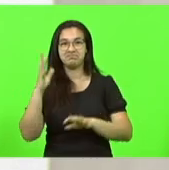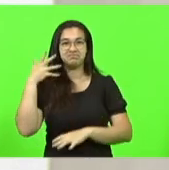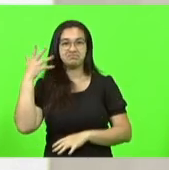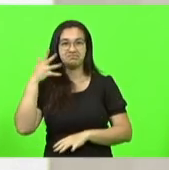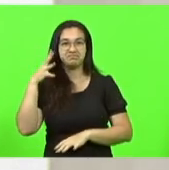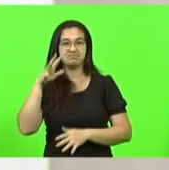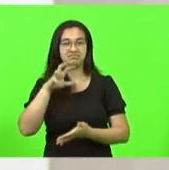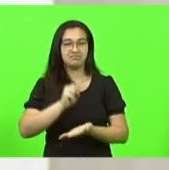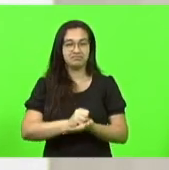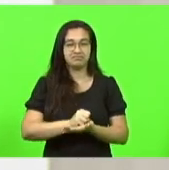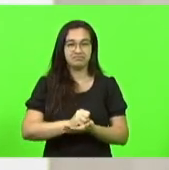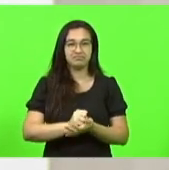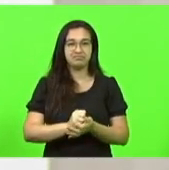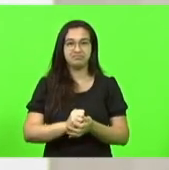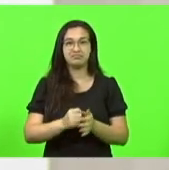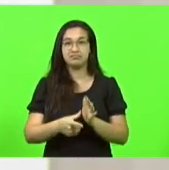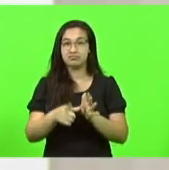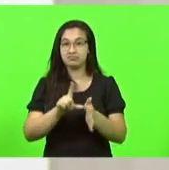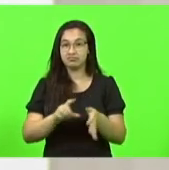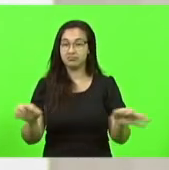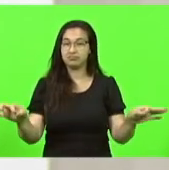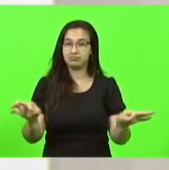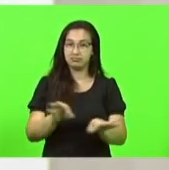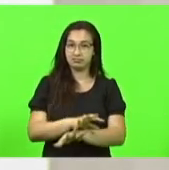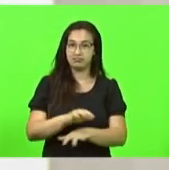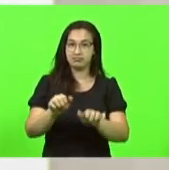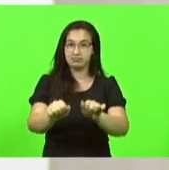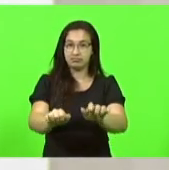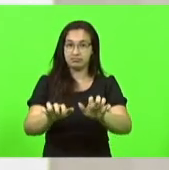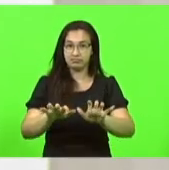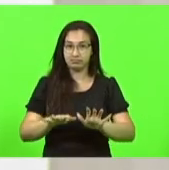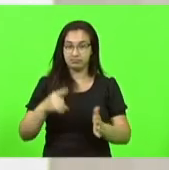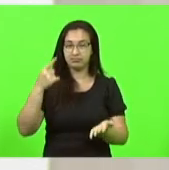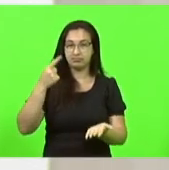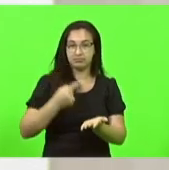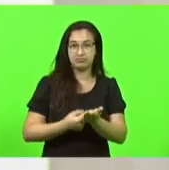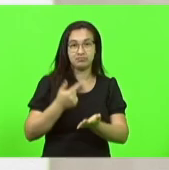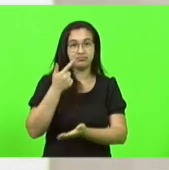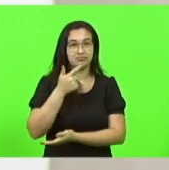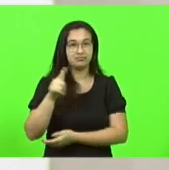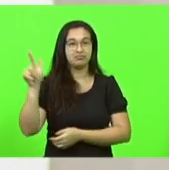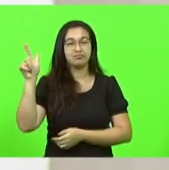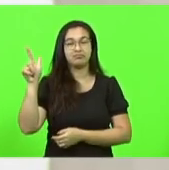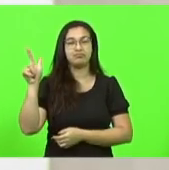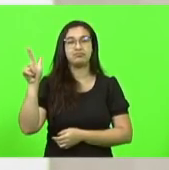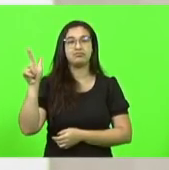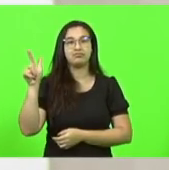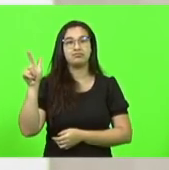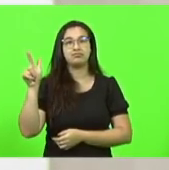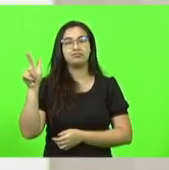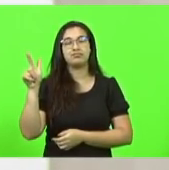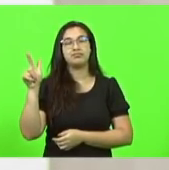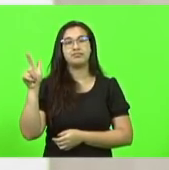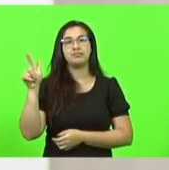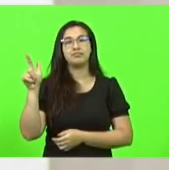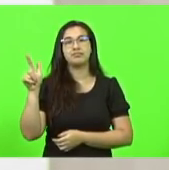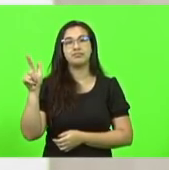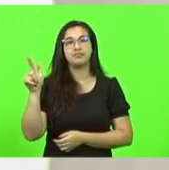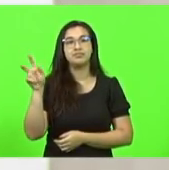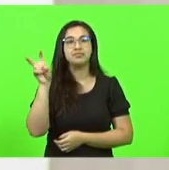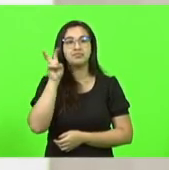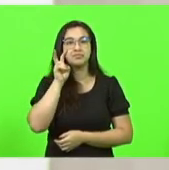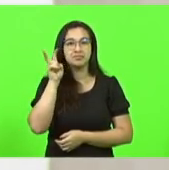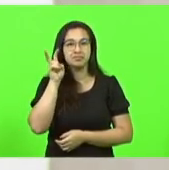inscritos. Nada mais havendo a tratar, senhor presidente, antes de encerrar a sessão, convocou